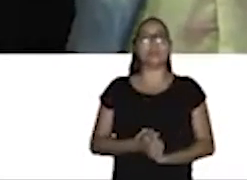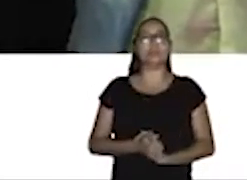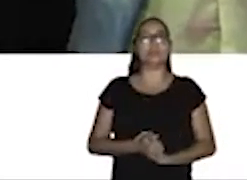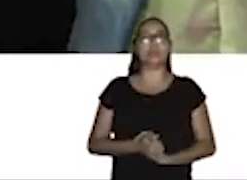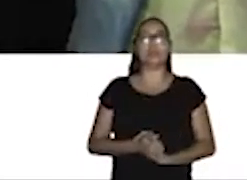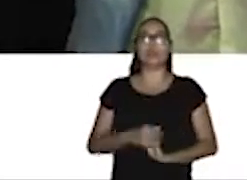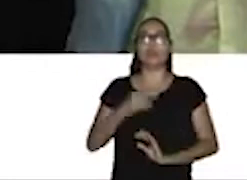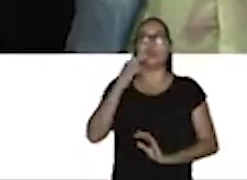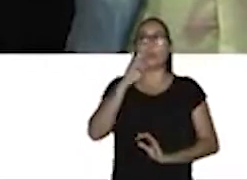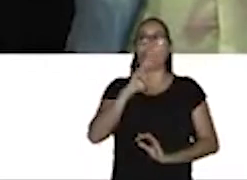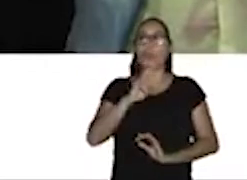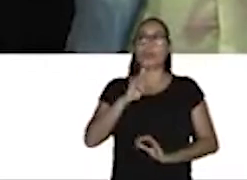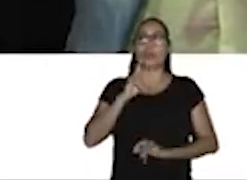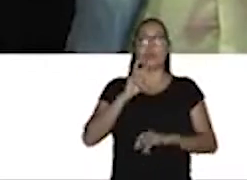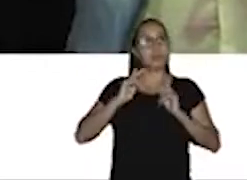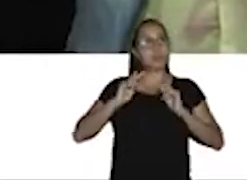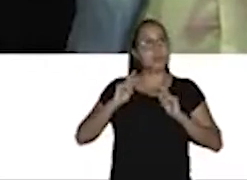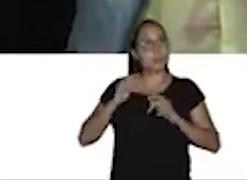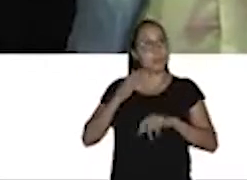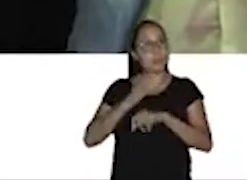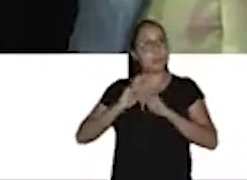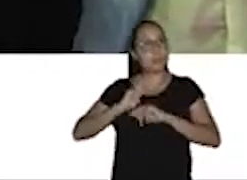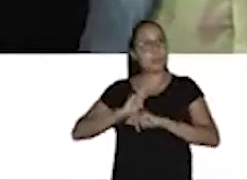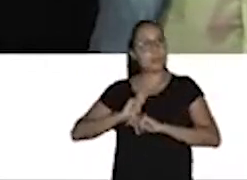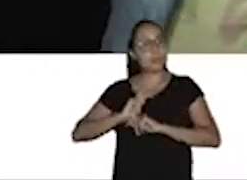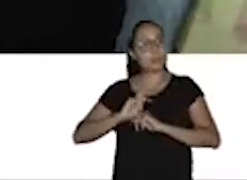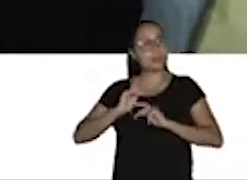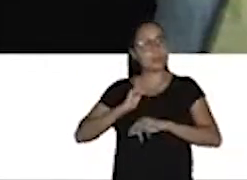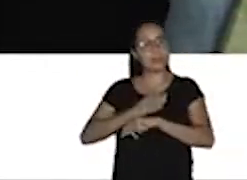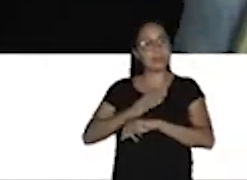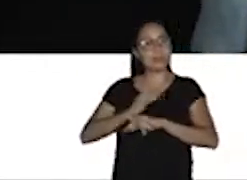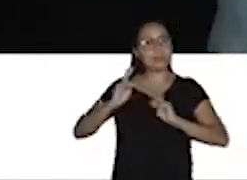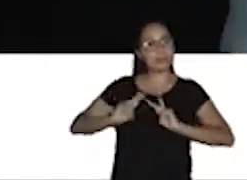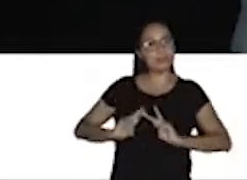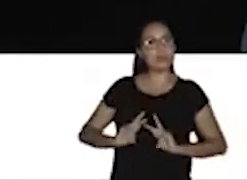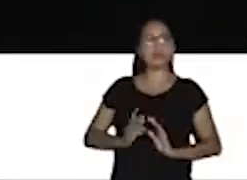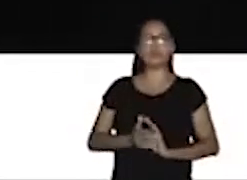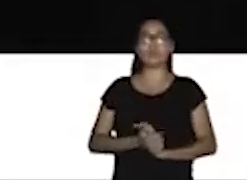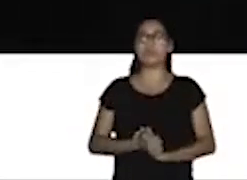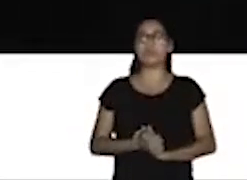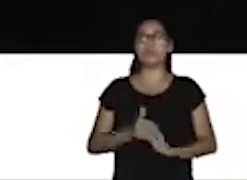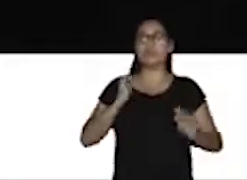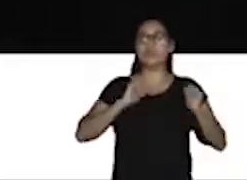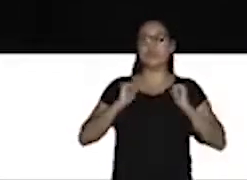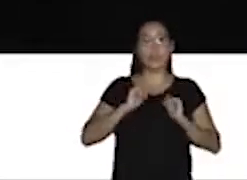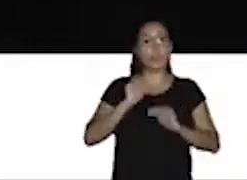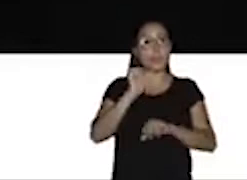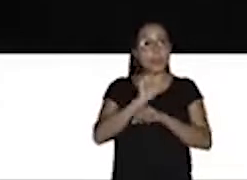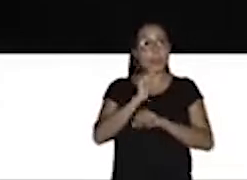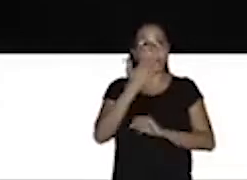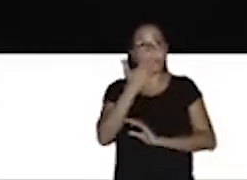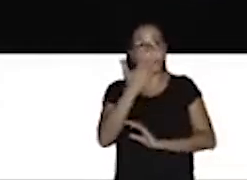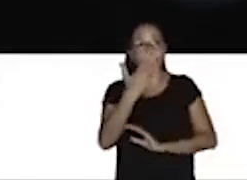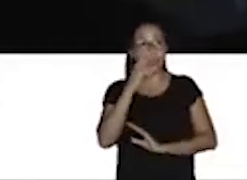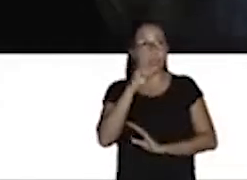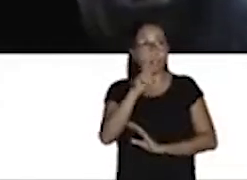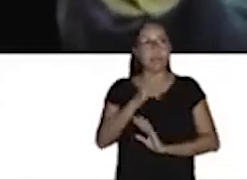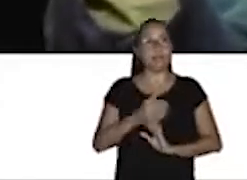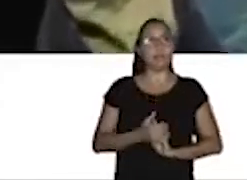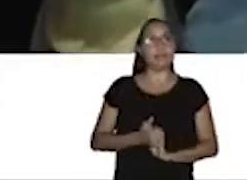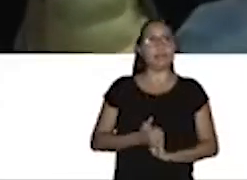Olha ali o que é a presença do ator. Isso aí, ó. Para com isso, olha pra frente. Faz direito.